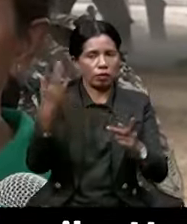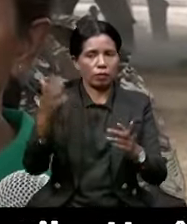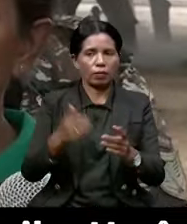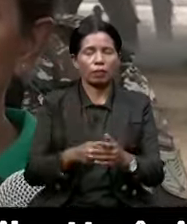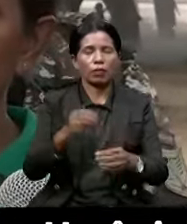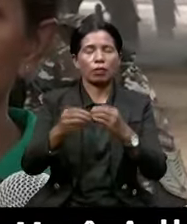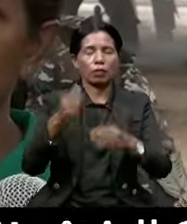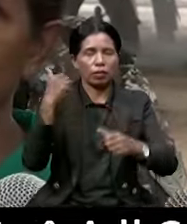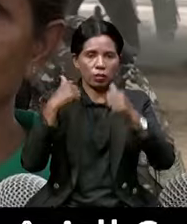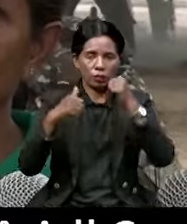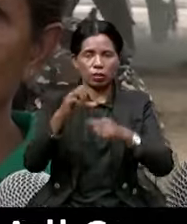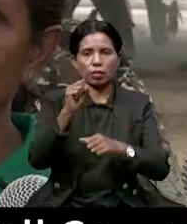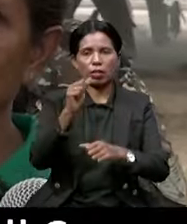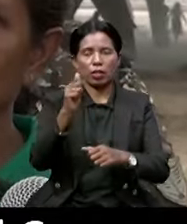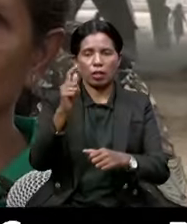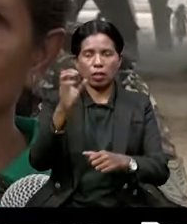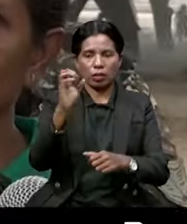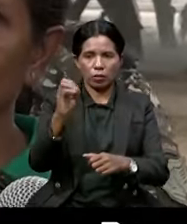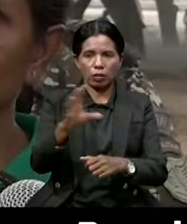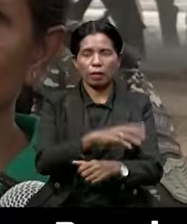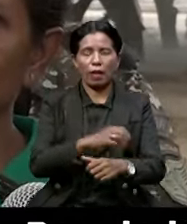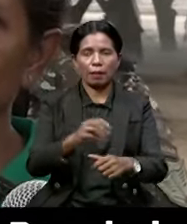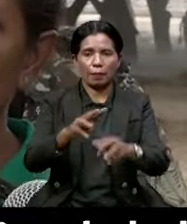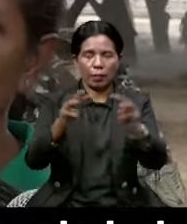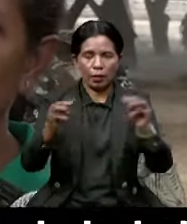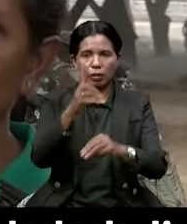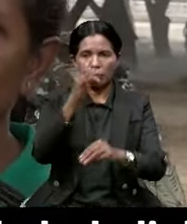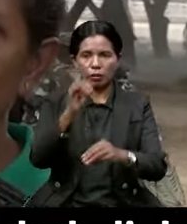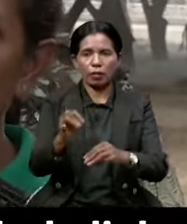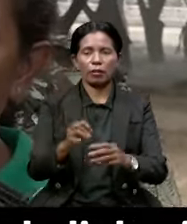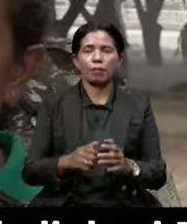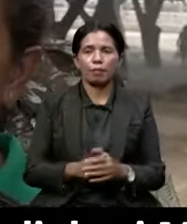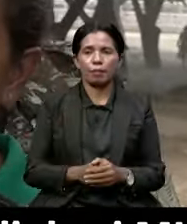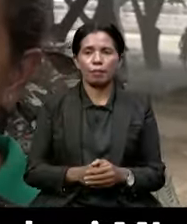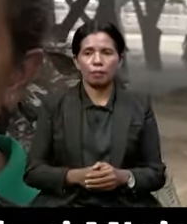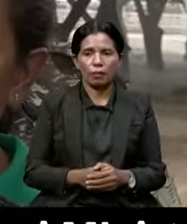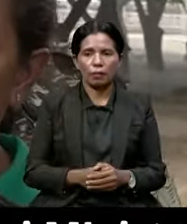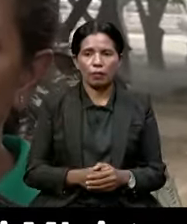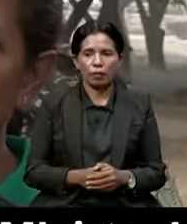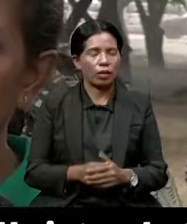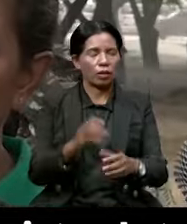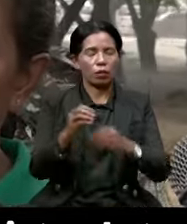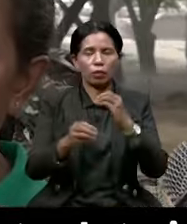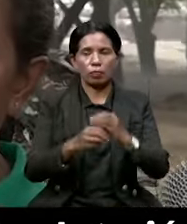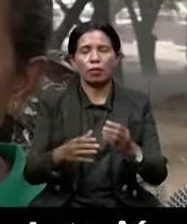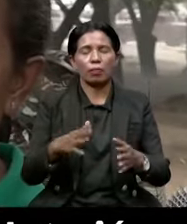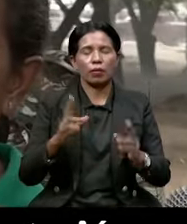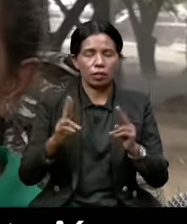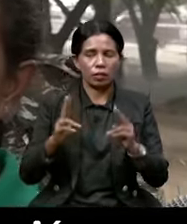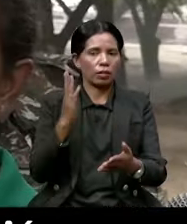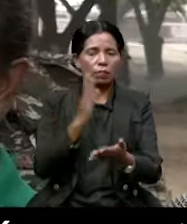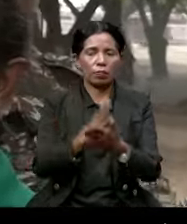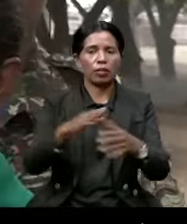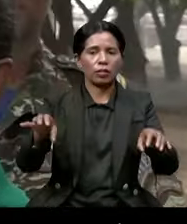a tonia o município de Ilis está o mercado ne e cusne malirin lá. La significa malirin ne beita para serviço